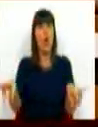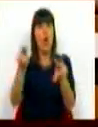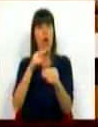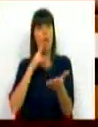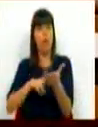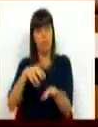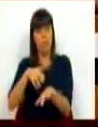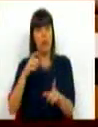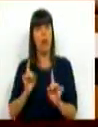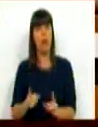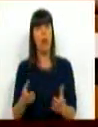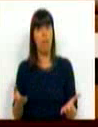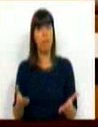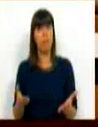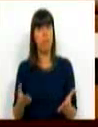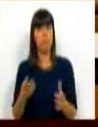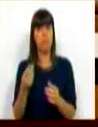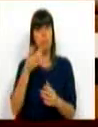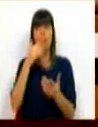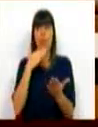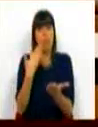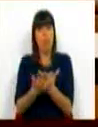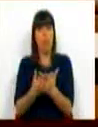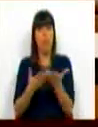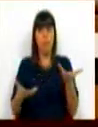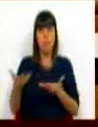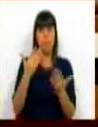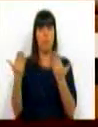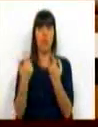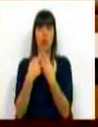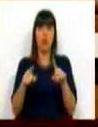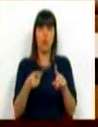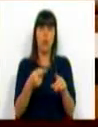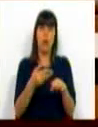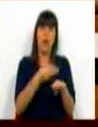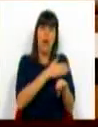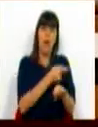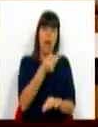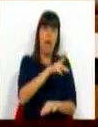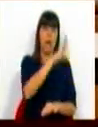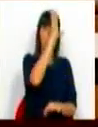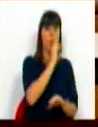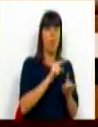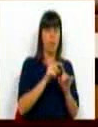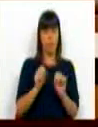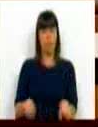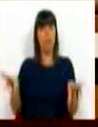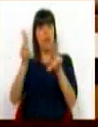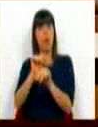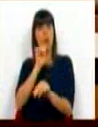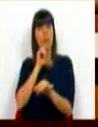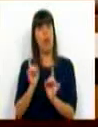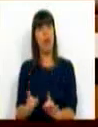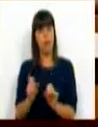realidade parlamentar que sugeriu, de forma contrastante com a anterior legislatura, novas